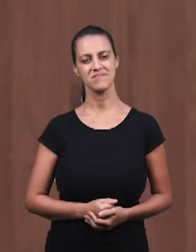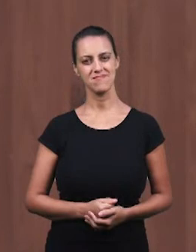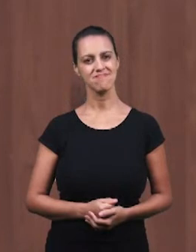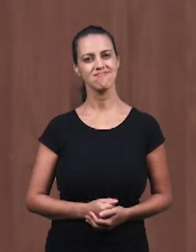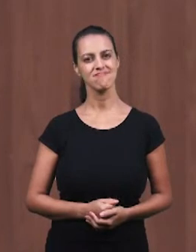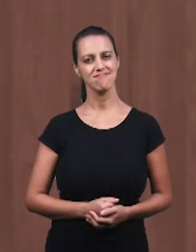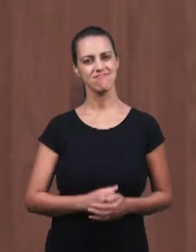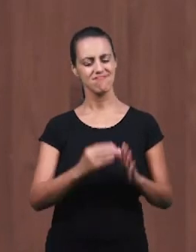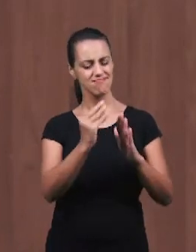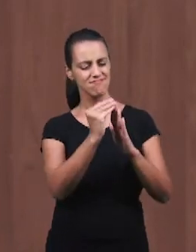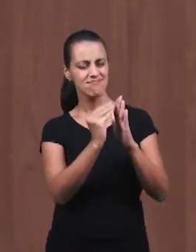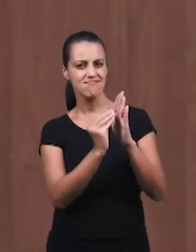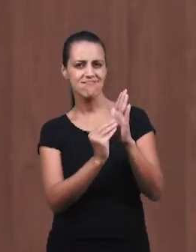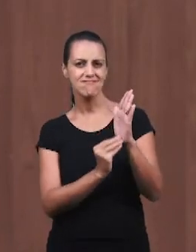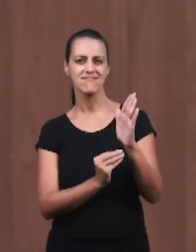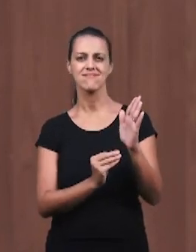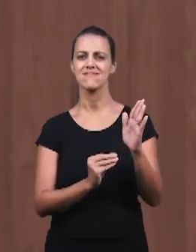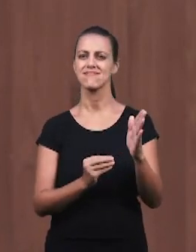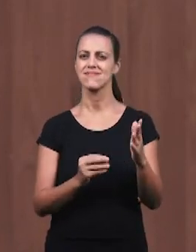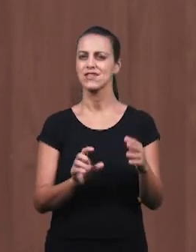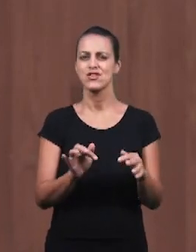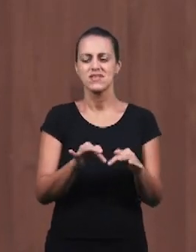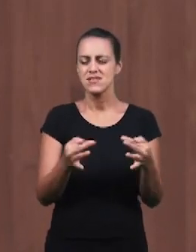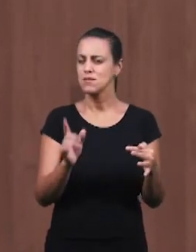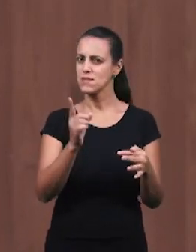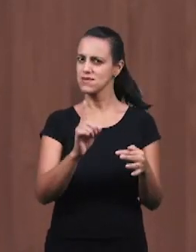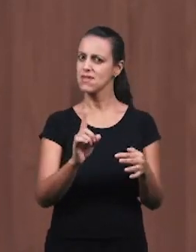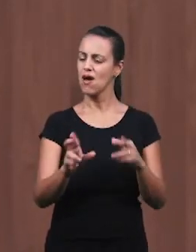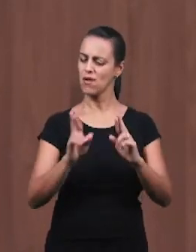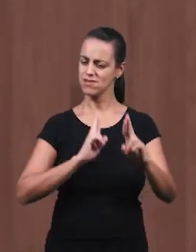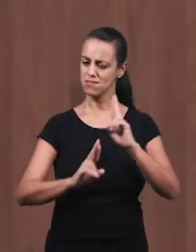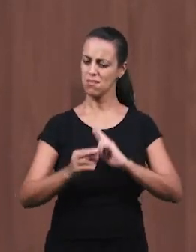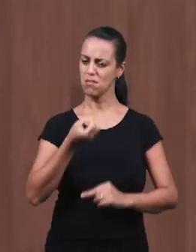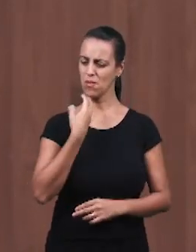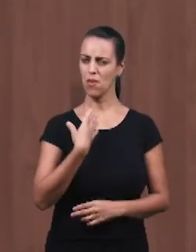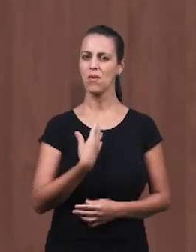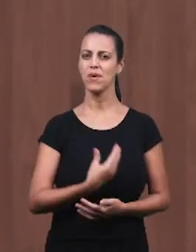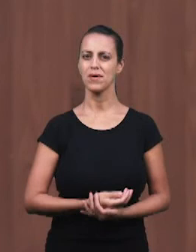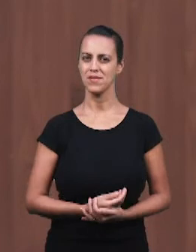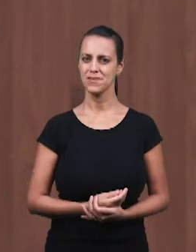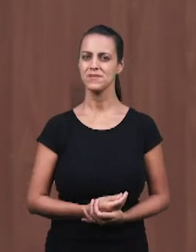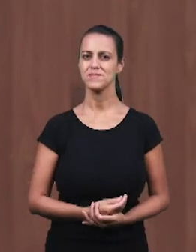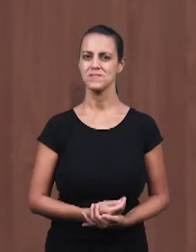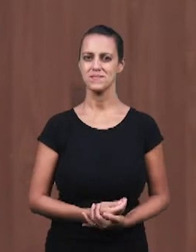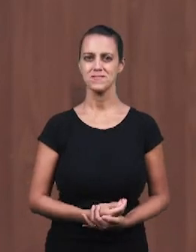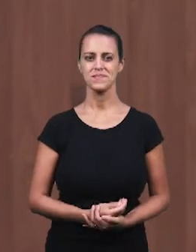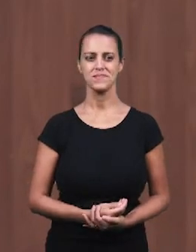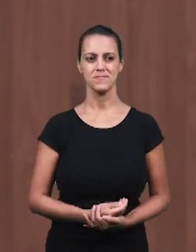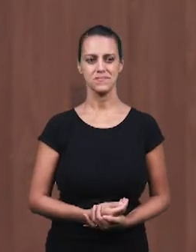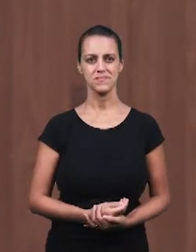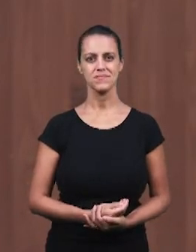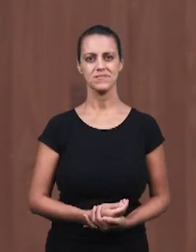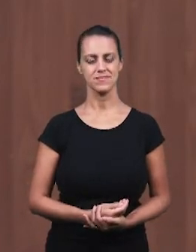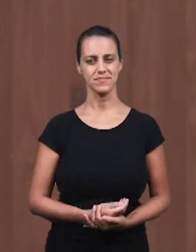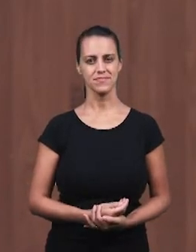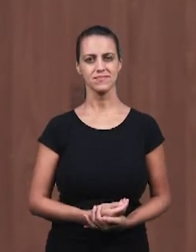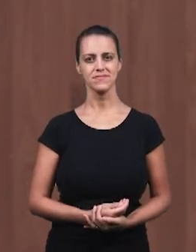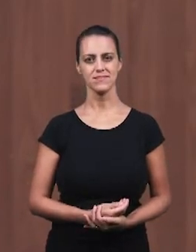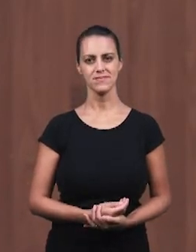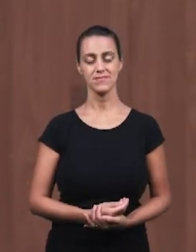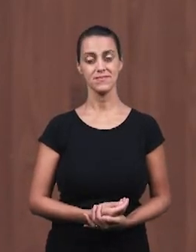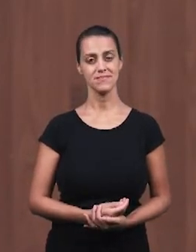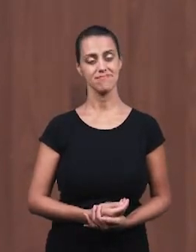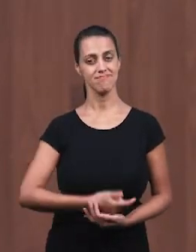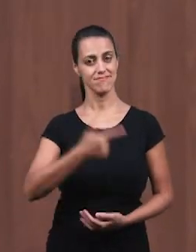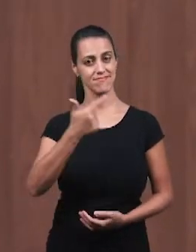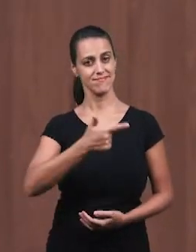primeira pergunta, fazendo colocações além de simplesmente uma resposta com uma ou duas palavras. Muito boa a nossa resposta. Vamos